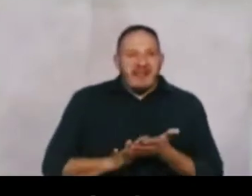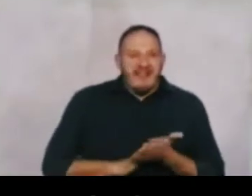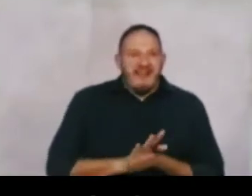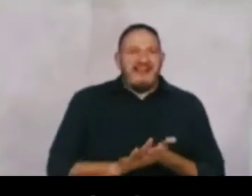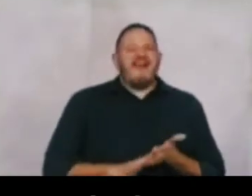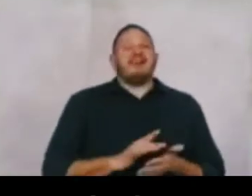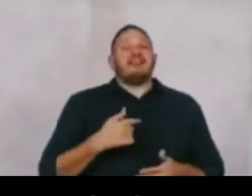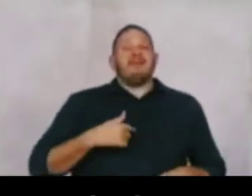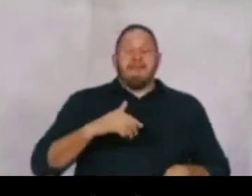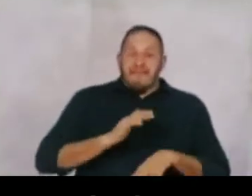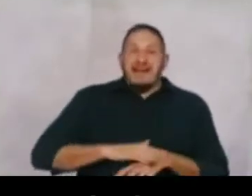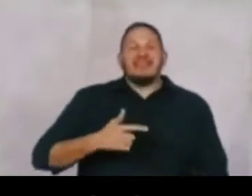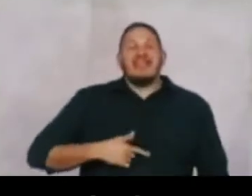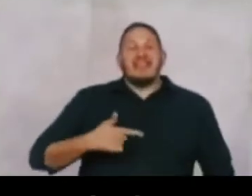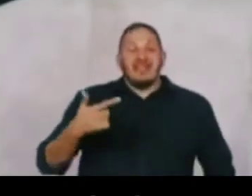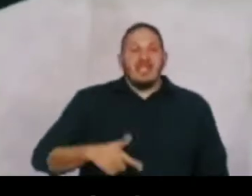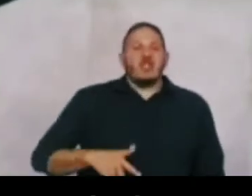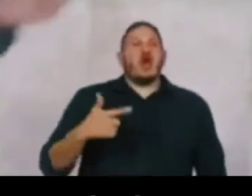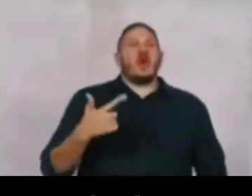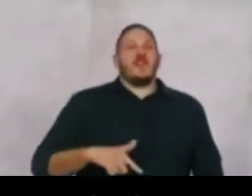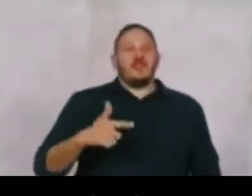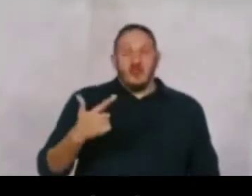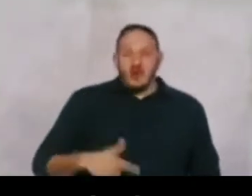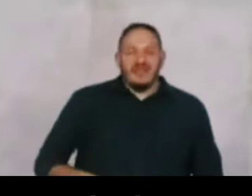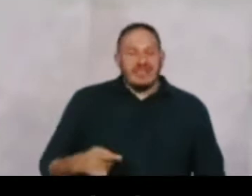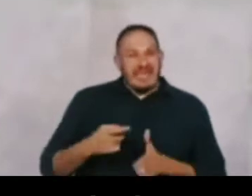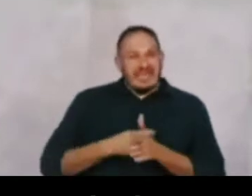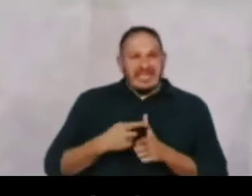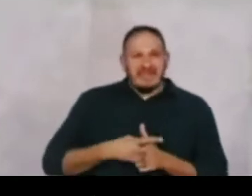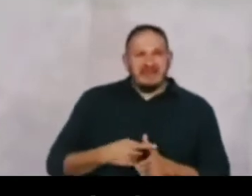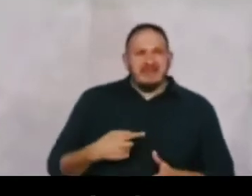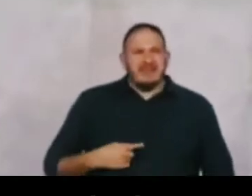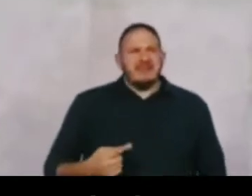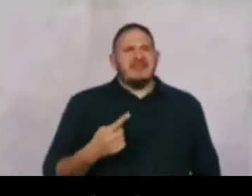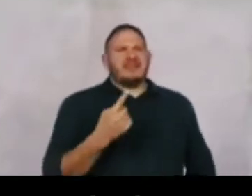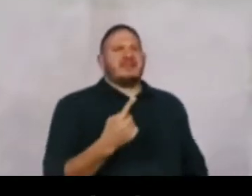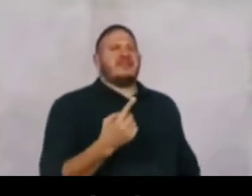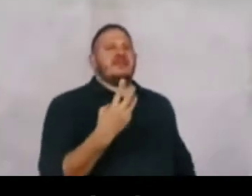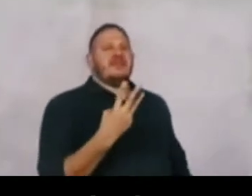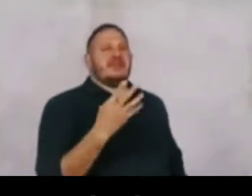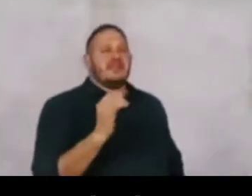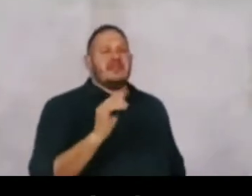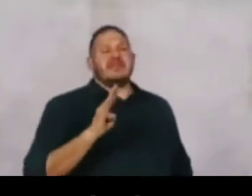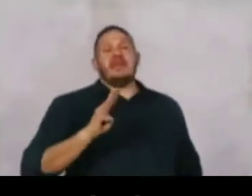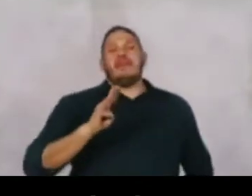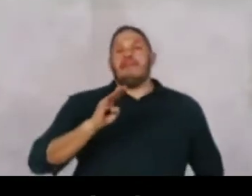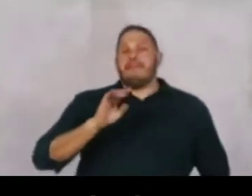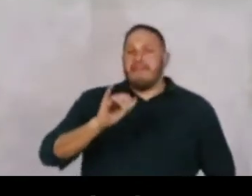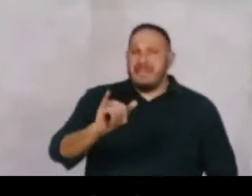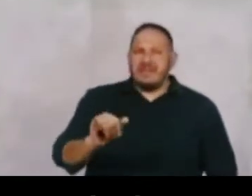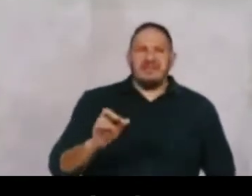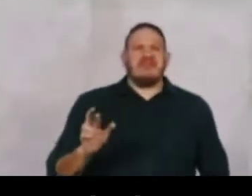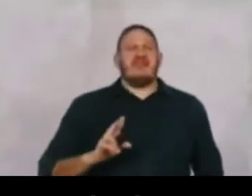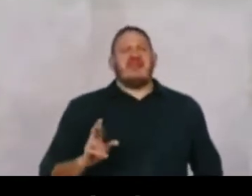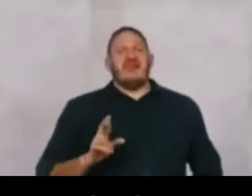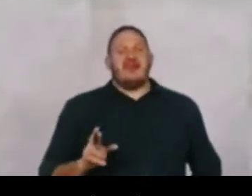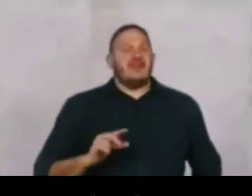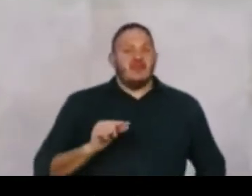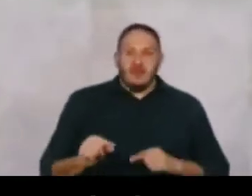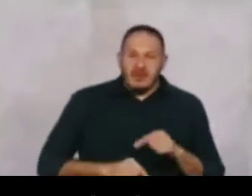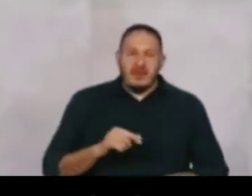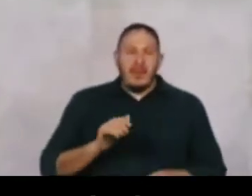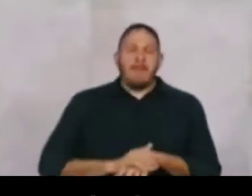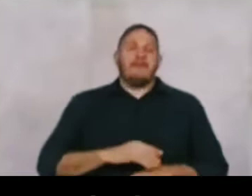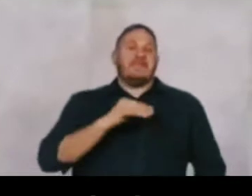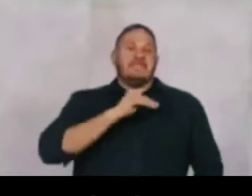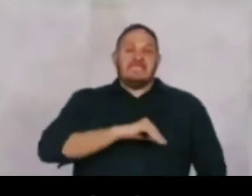da efetividade da cobrança da dívida ativa desses 130 bilhões de reais. Então, o que se vê é confisco do